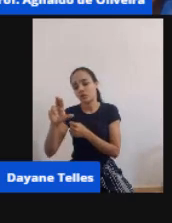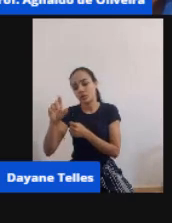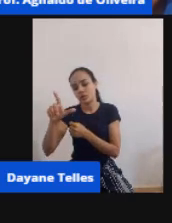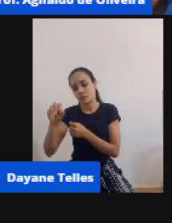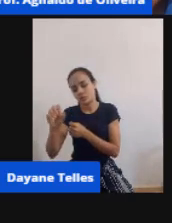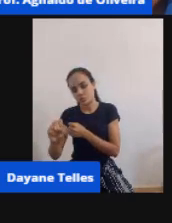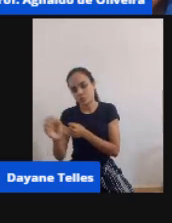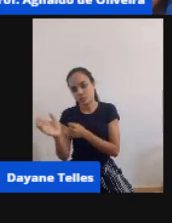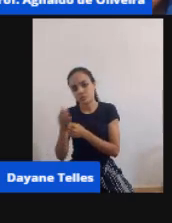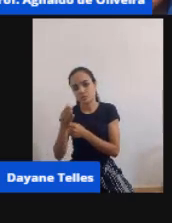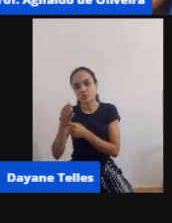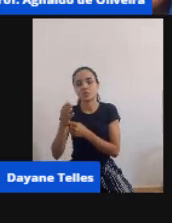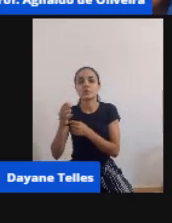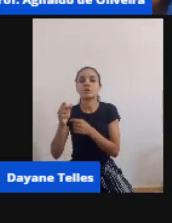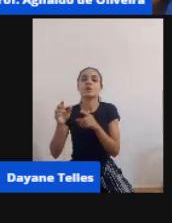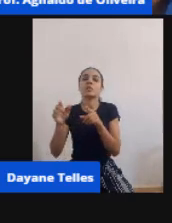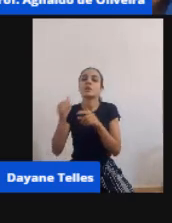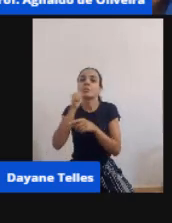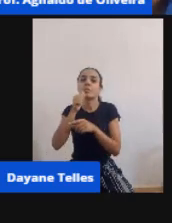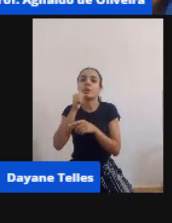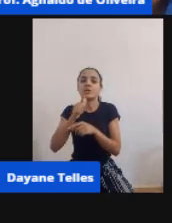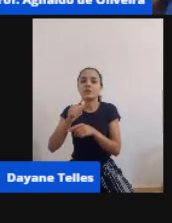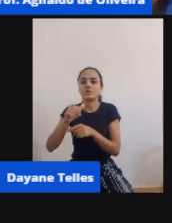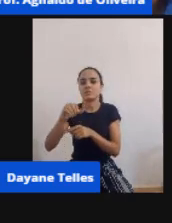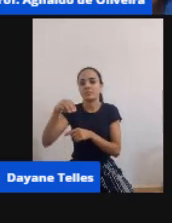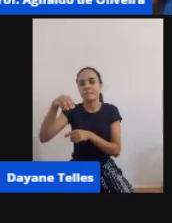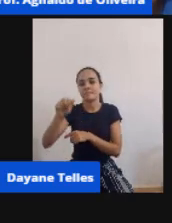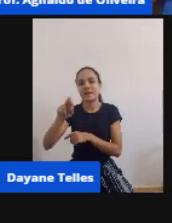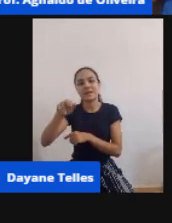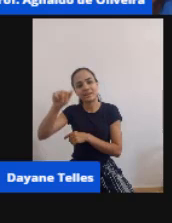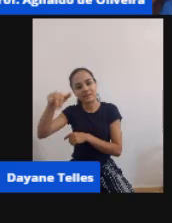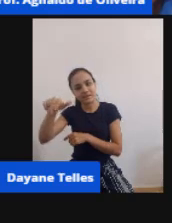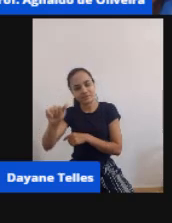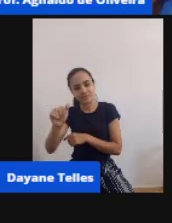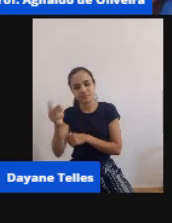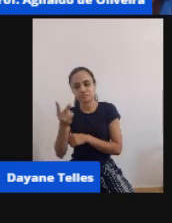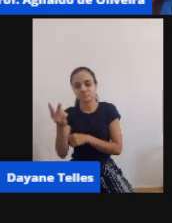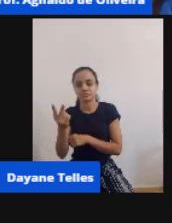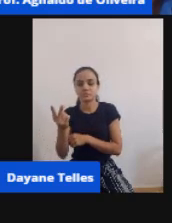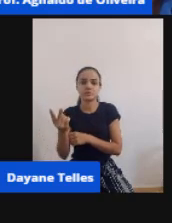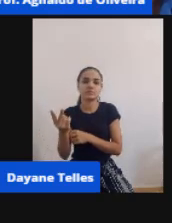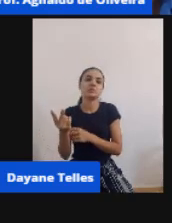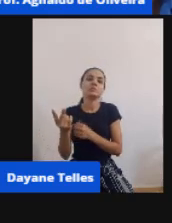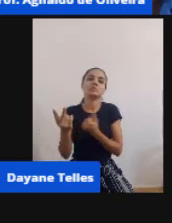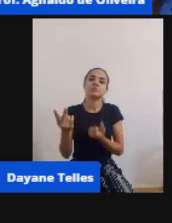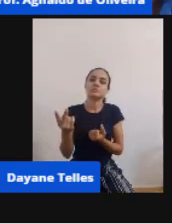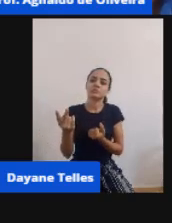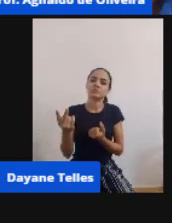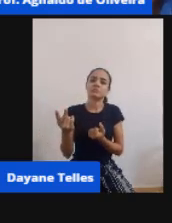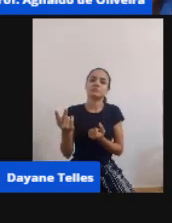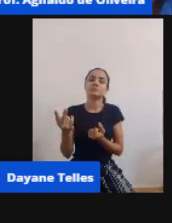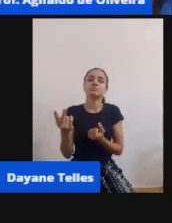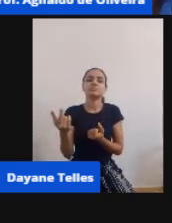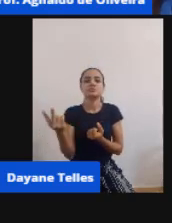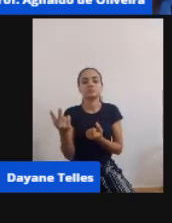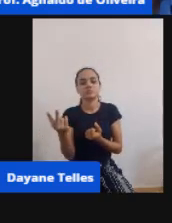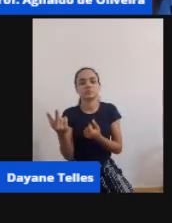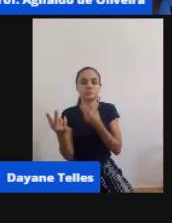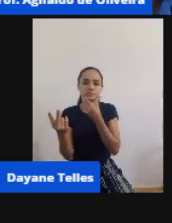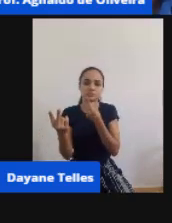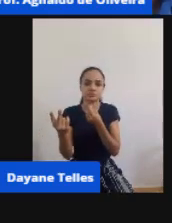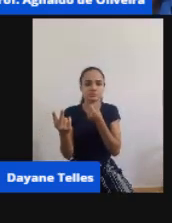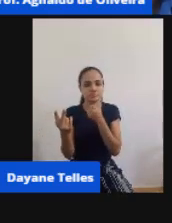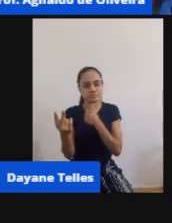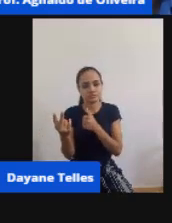Veja que só nessa introdução da atividade, nós já temos o que a atividade está querendo. Ou seja,